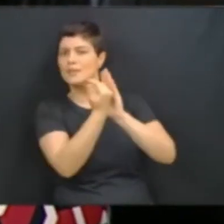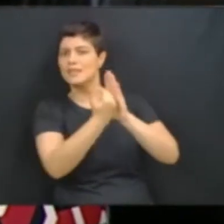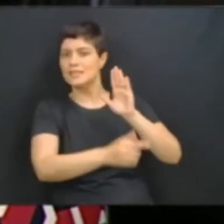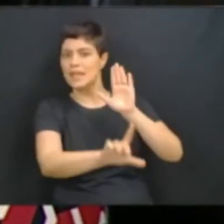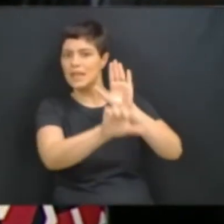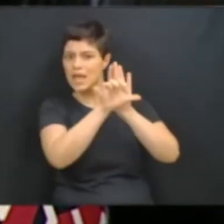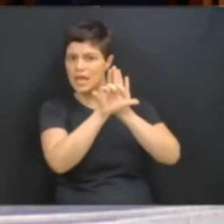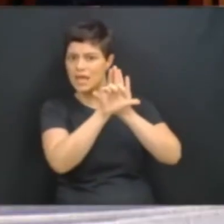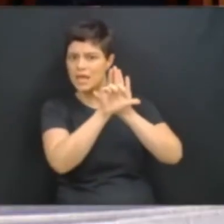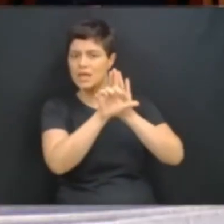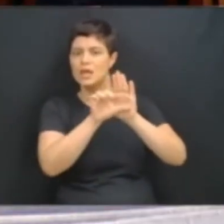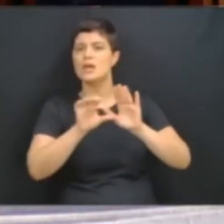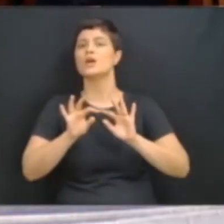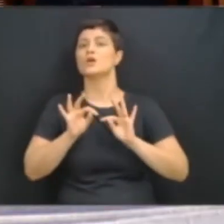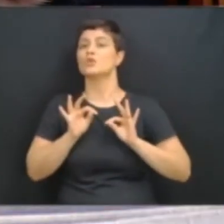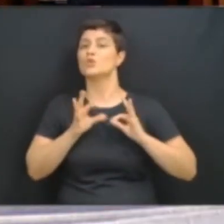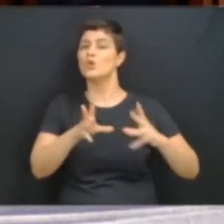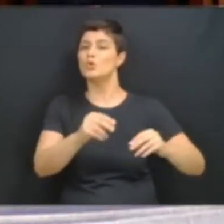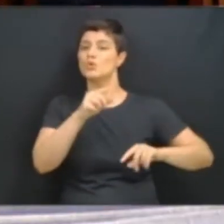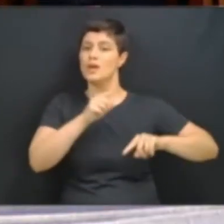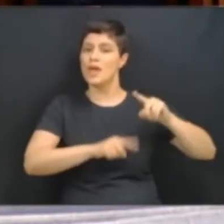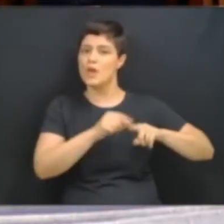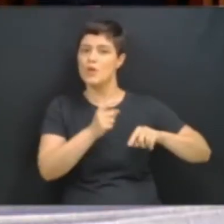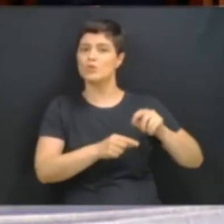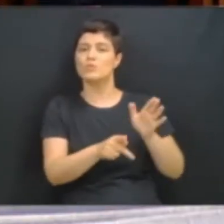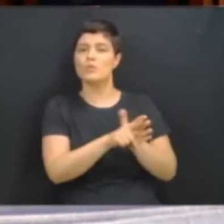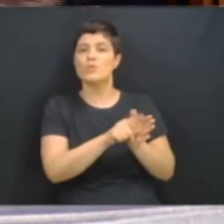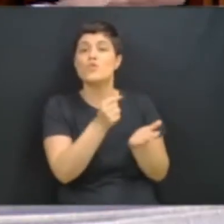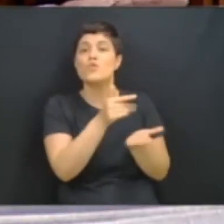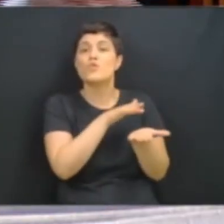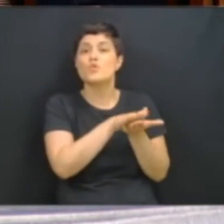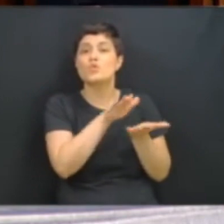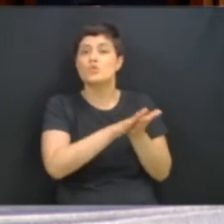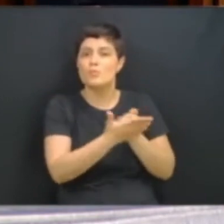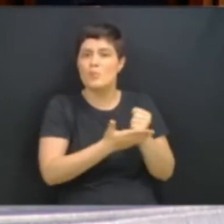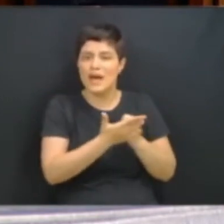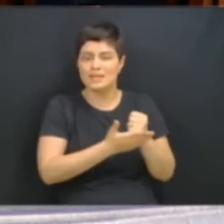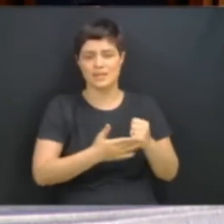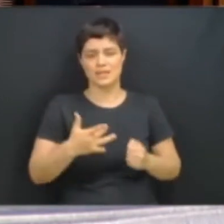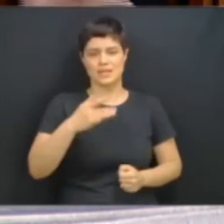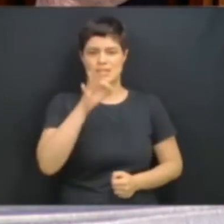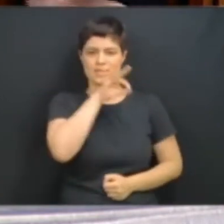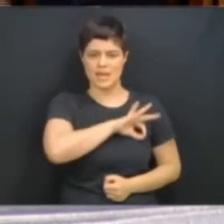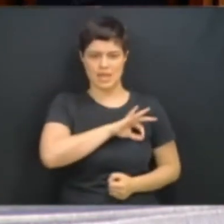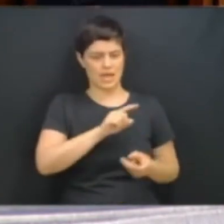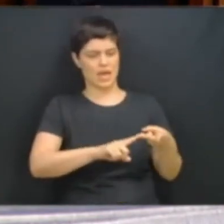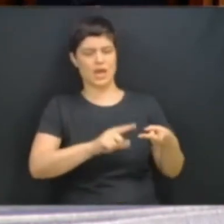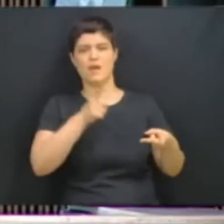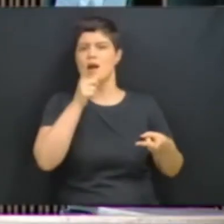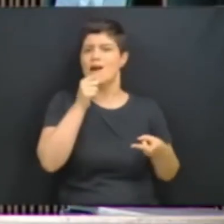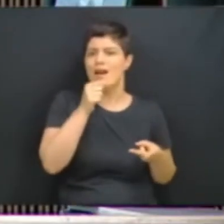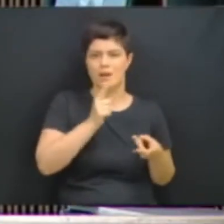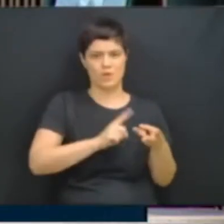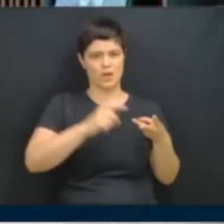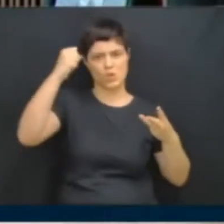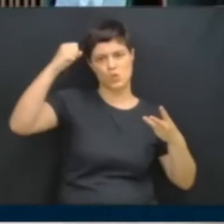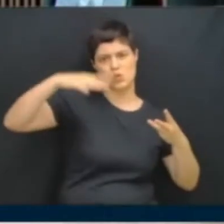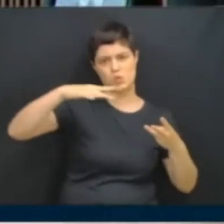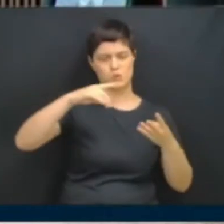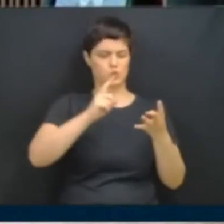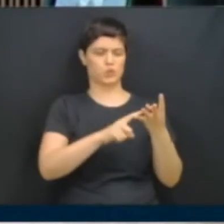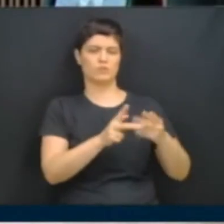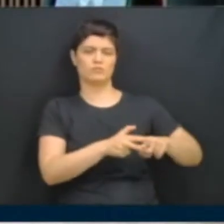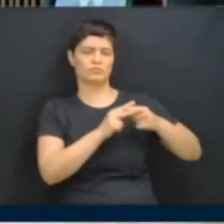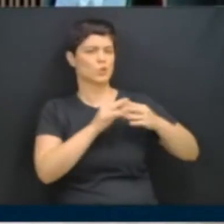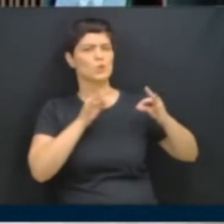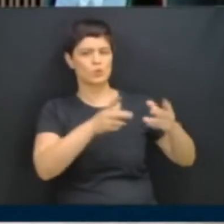custeio foram garantidos. O salário está em dia, a água está em dia, a luz está em dia, a manutenção está em